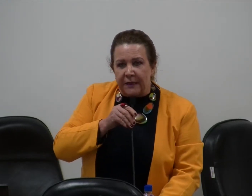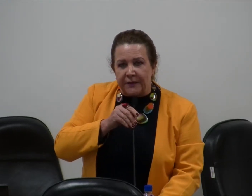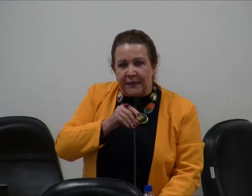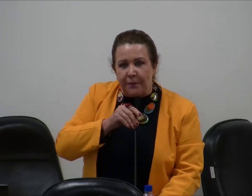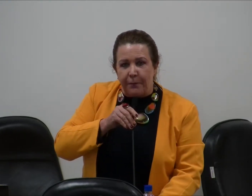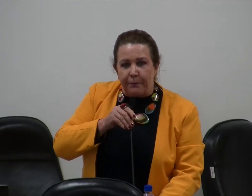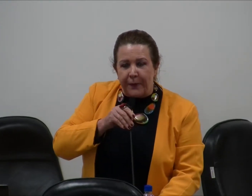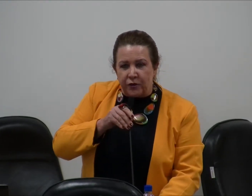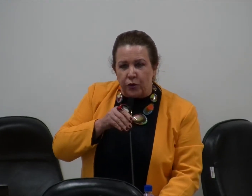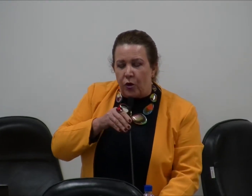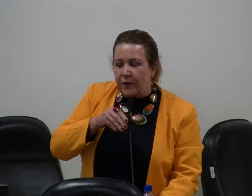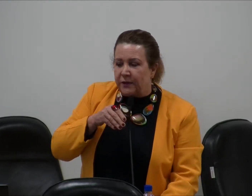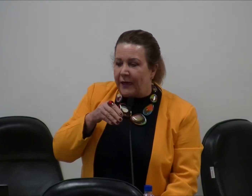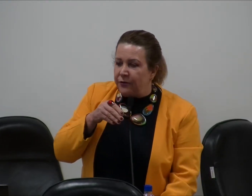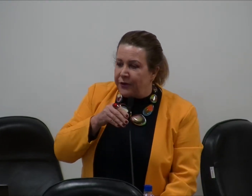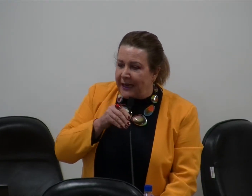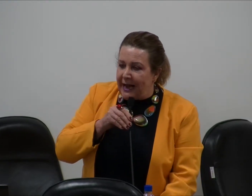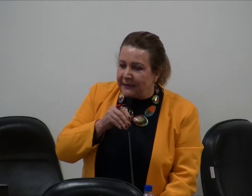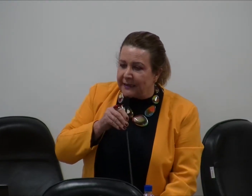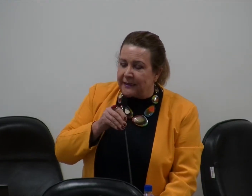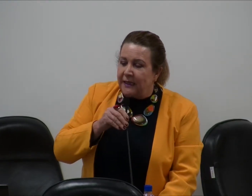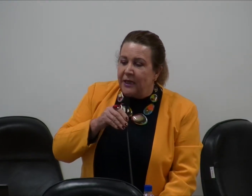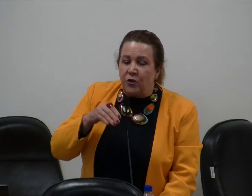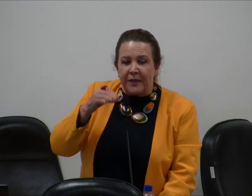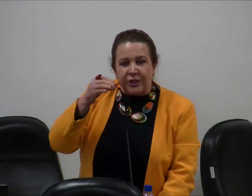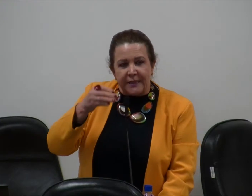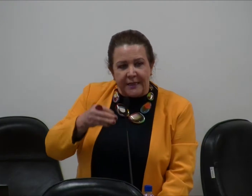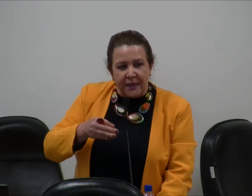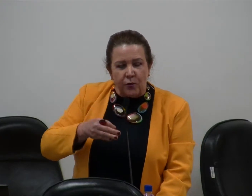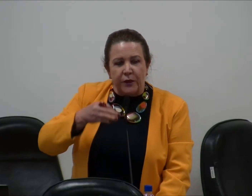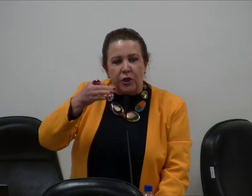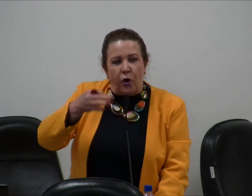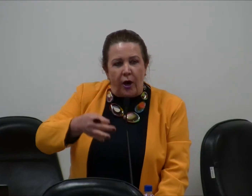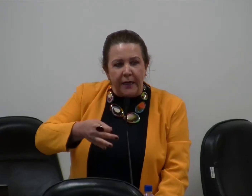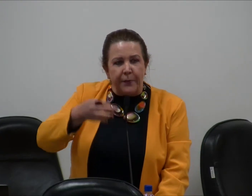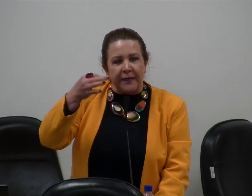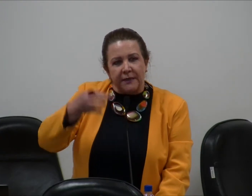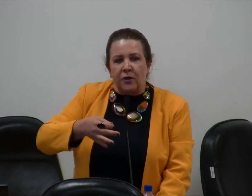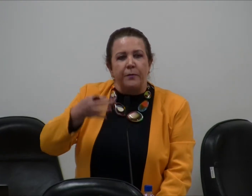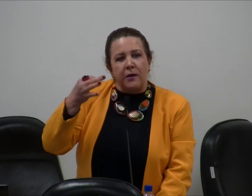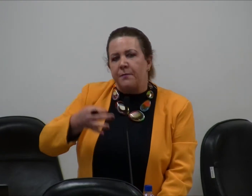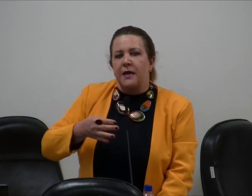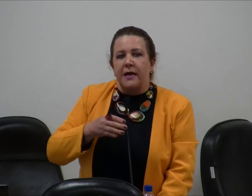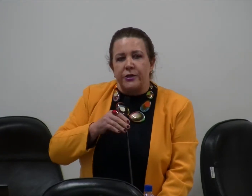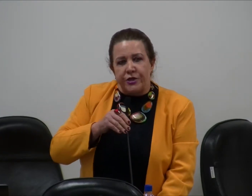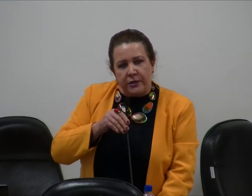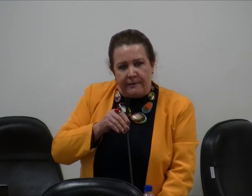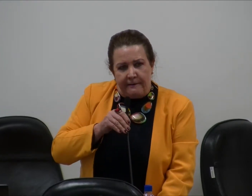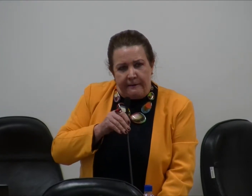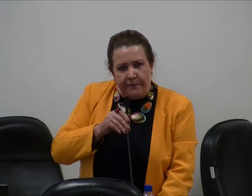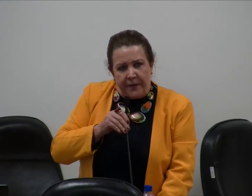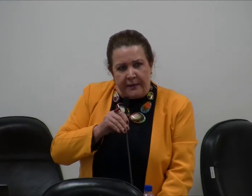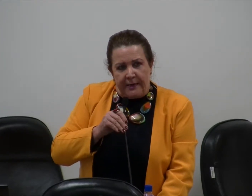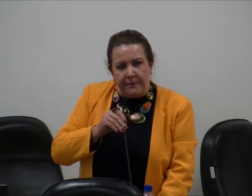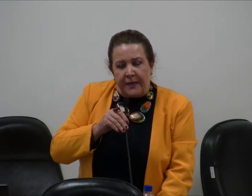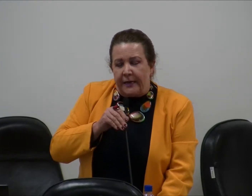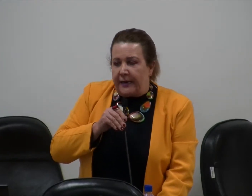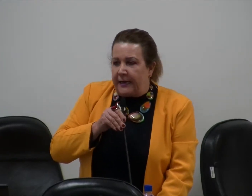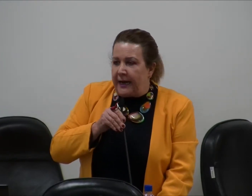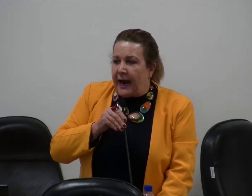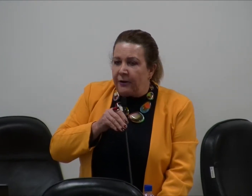cuidado. Nós temos que ter pessoas qualificadas e uma gestão que olhe para a questão do meio ambiente.